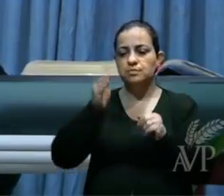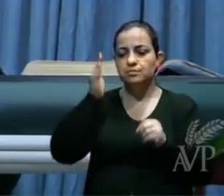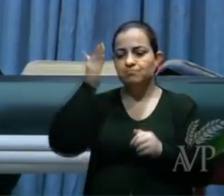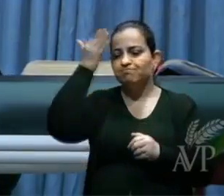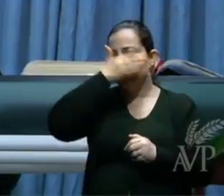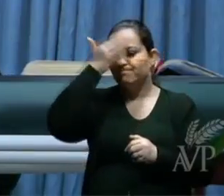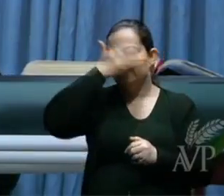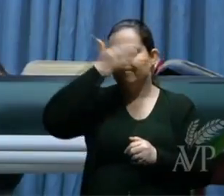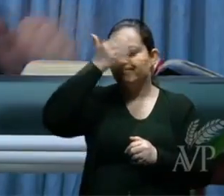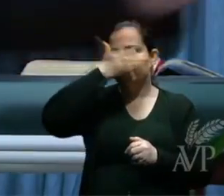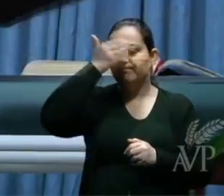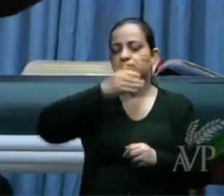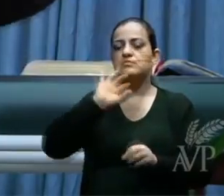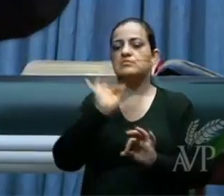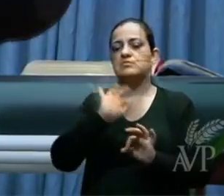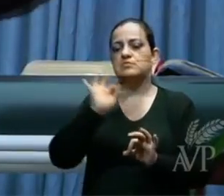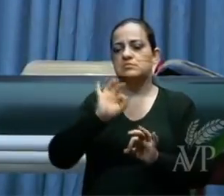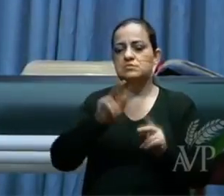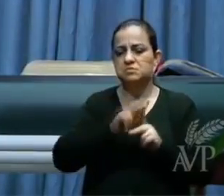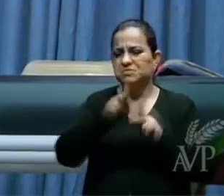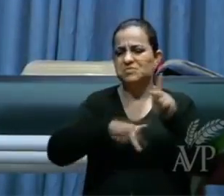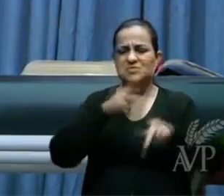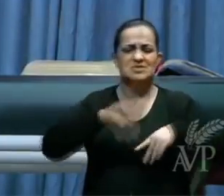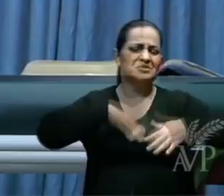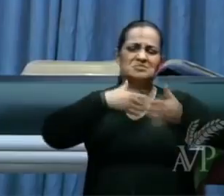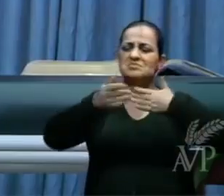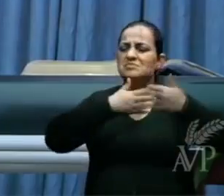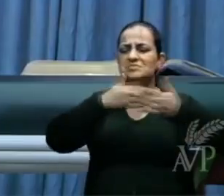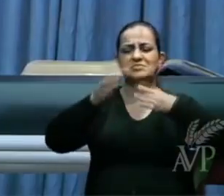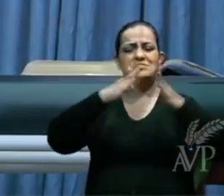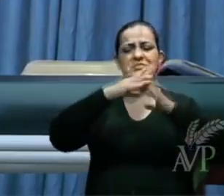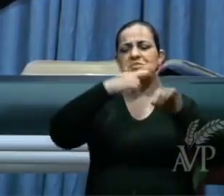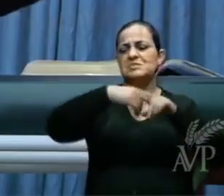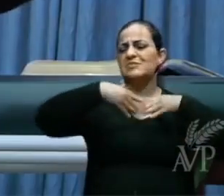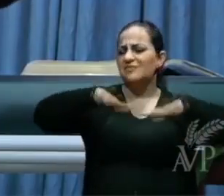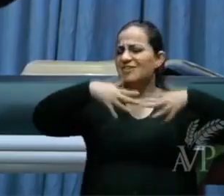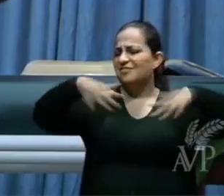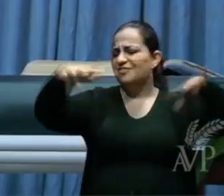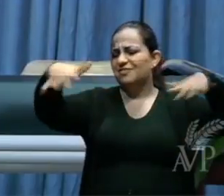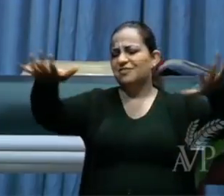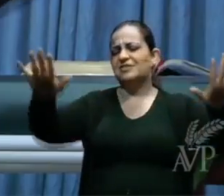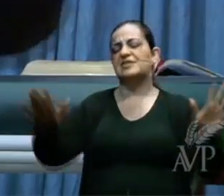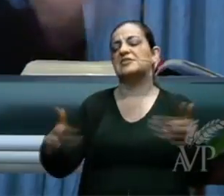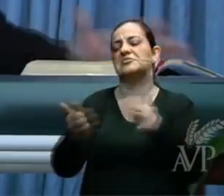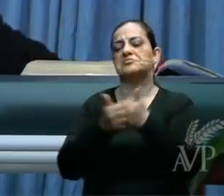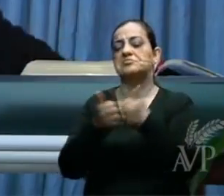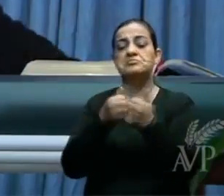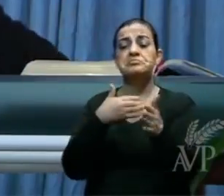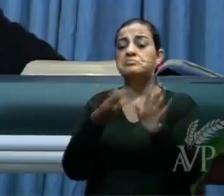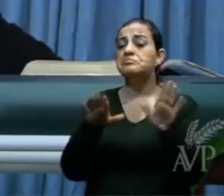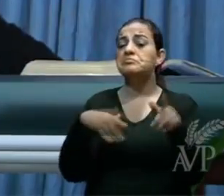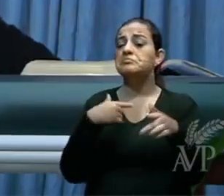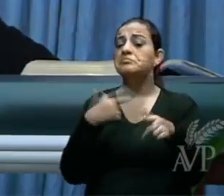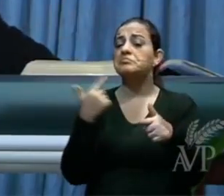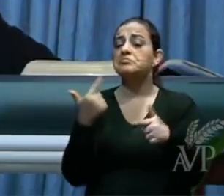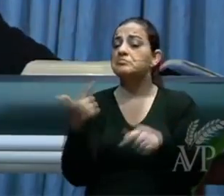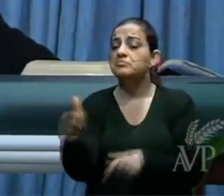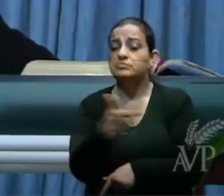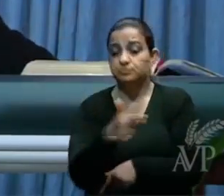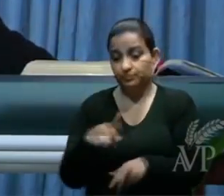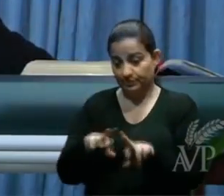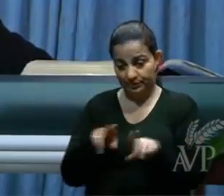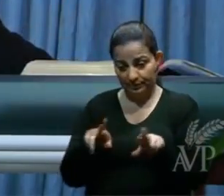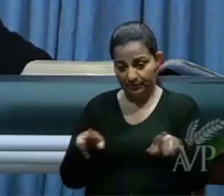povo sei se conversa pode pra qualquer igreja mas peço a casa quer dizer não há diferença nenhuma